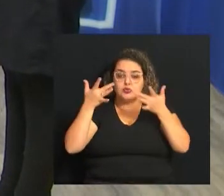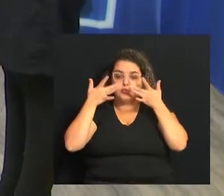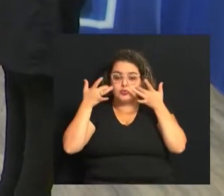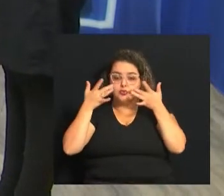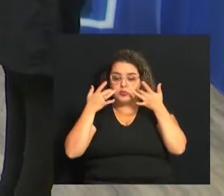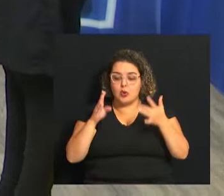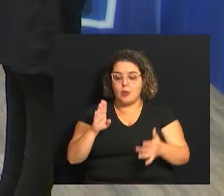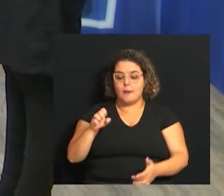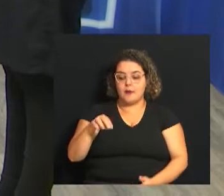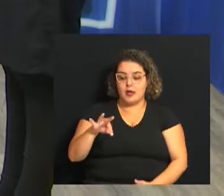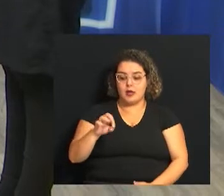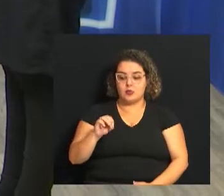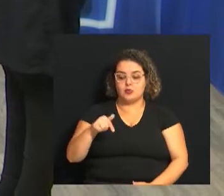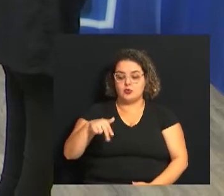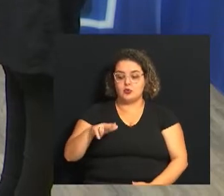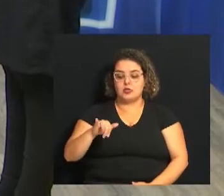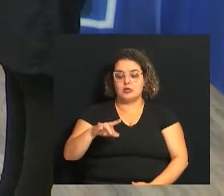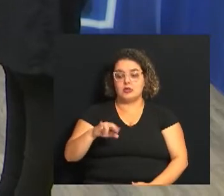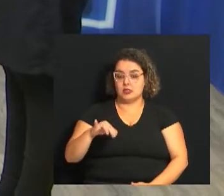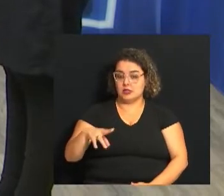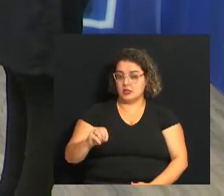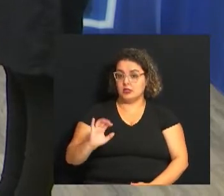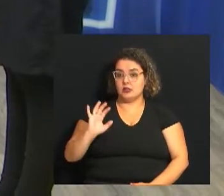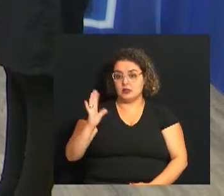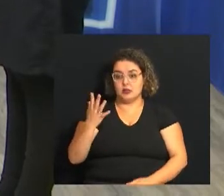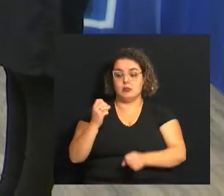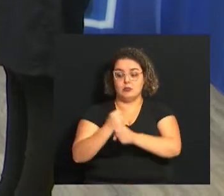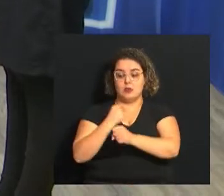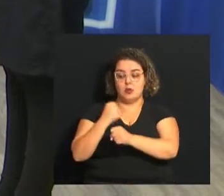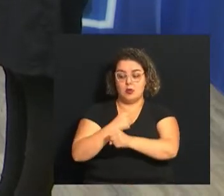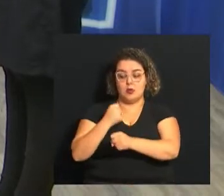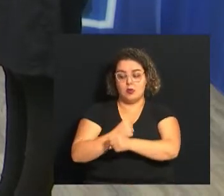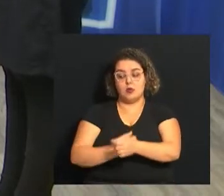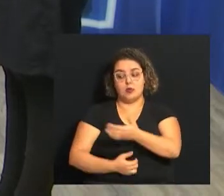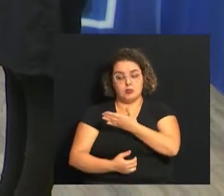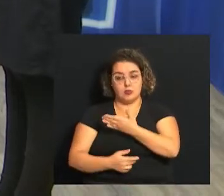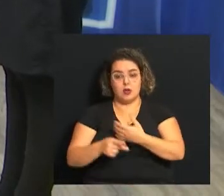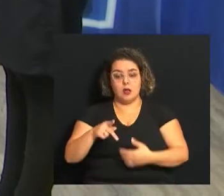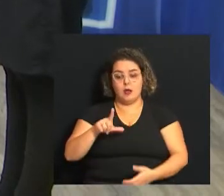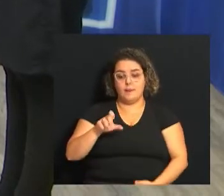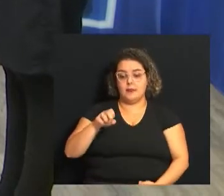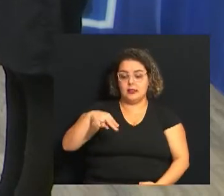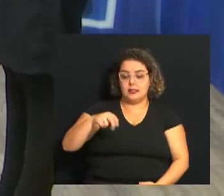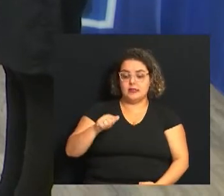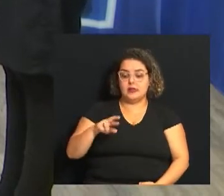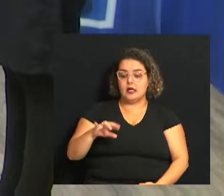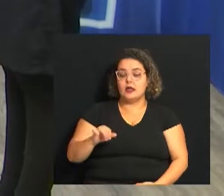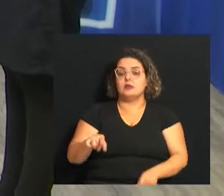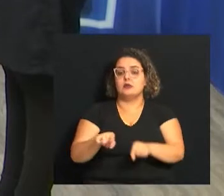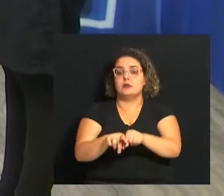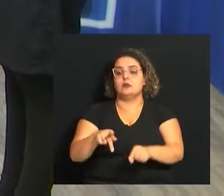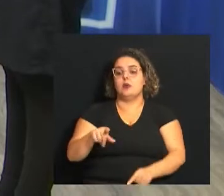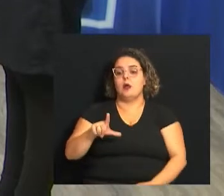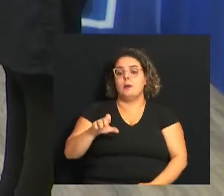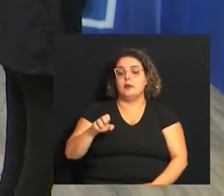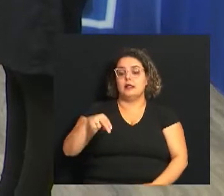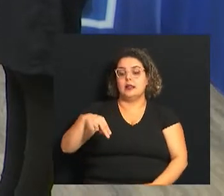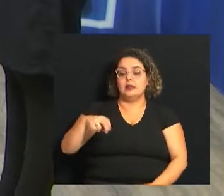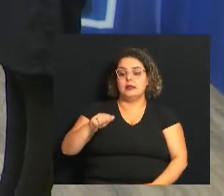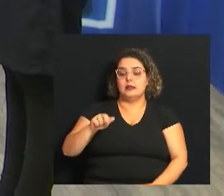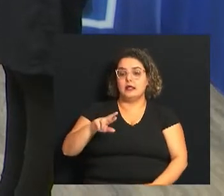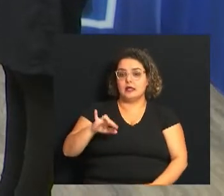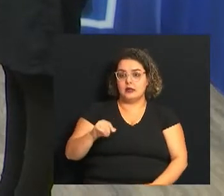Quirino, enquanto as obras acontecem aqui no plenarinho na Câmara Municipal de Campinas. E a partir da próxima semana tem